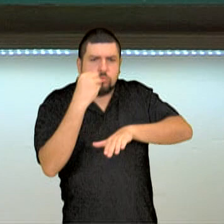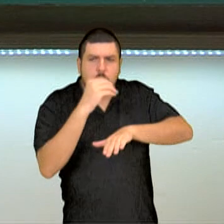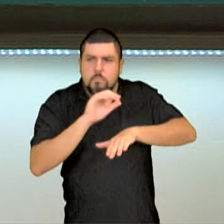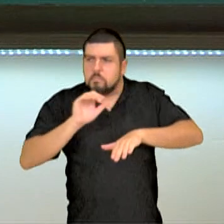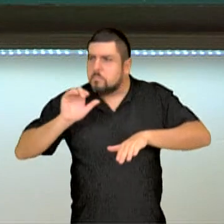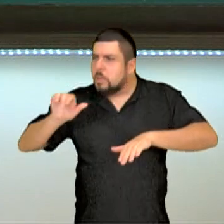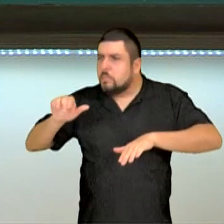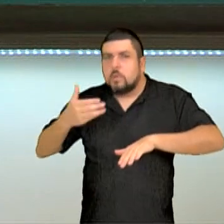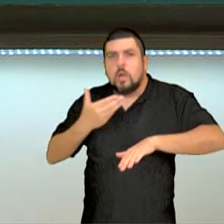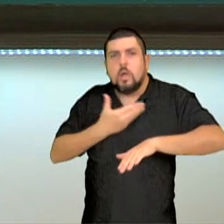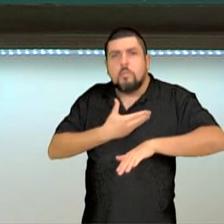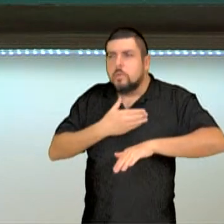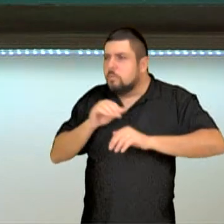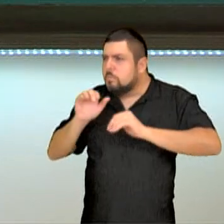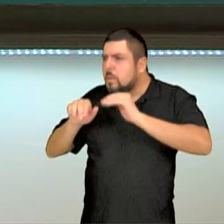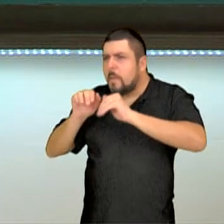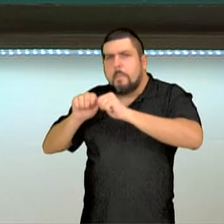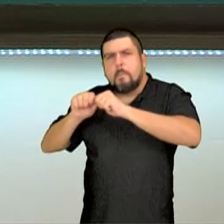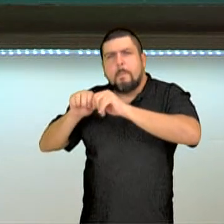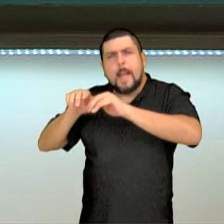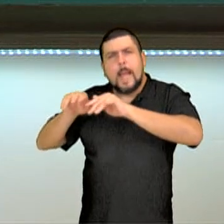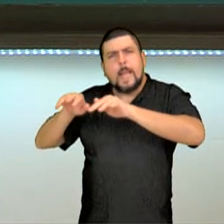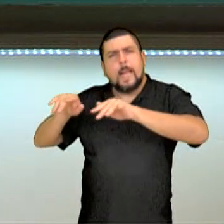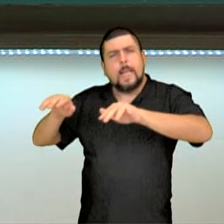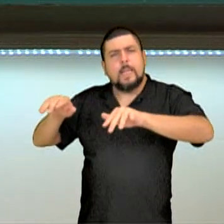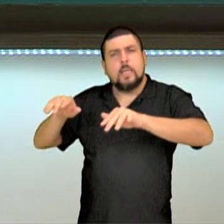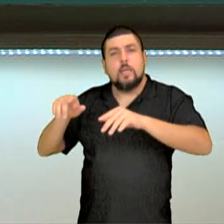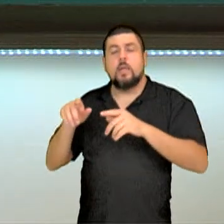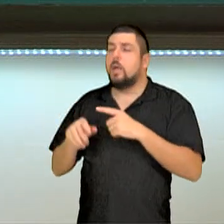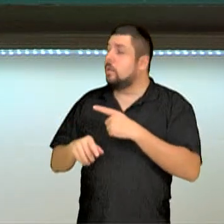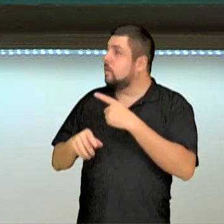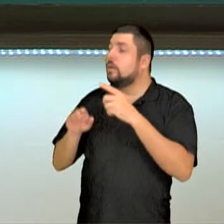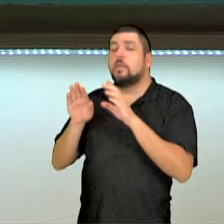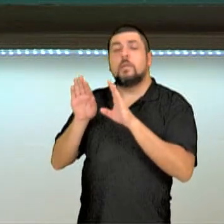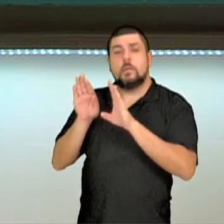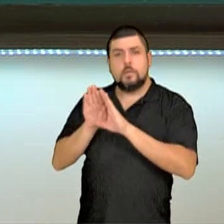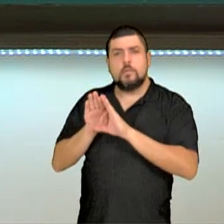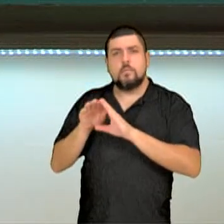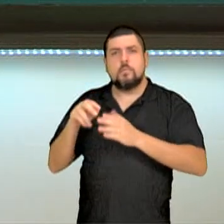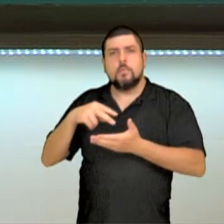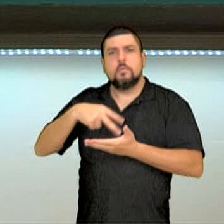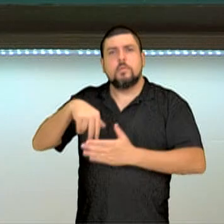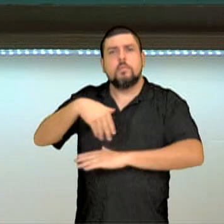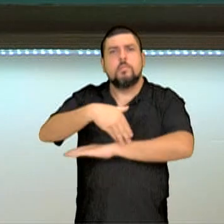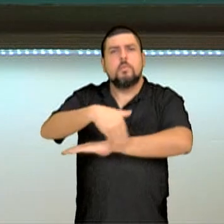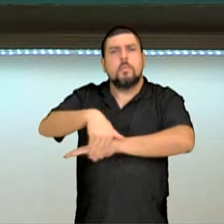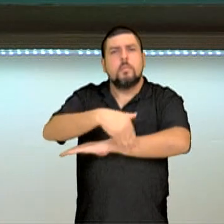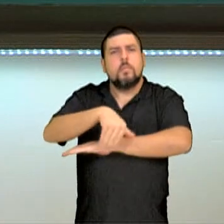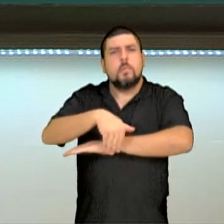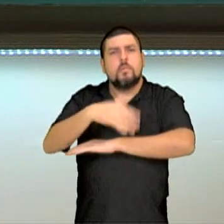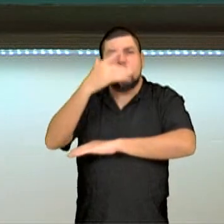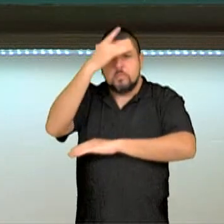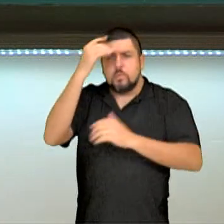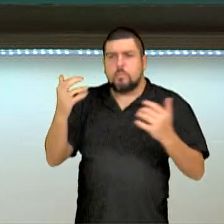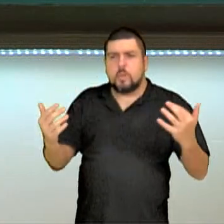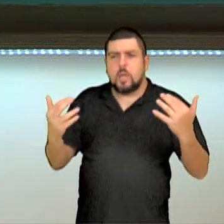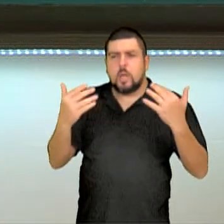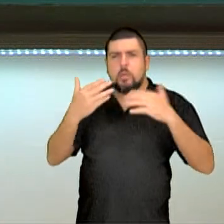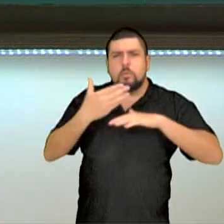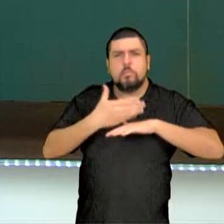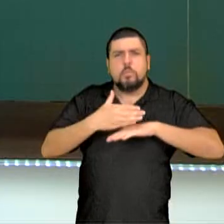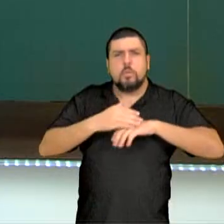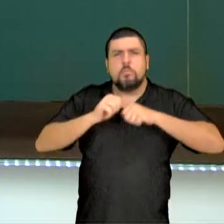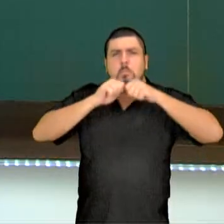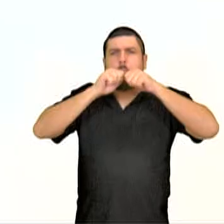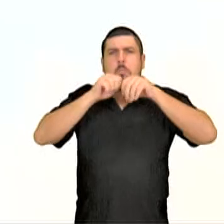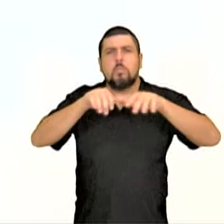aconteceu aqui. Ele fez o primeiro curso de dança e, consequentemente, isso foi passando e aumentando cada vez mais.